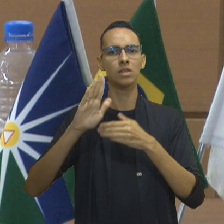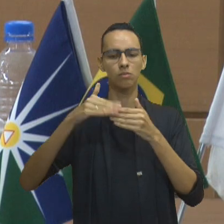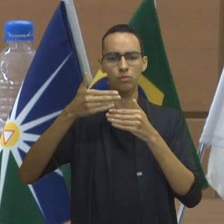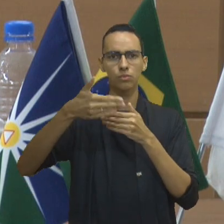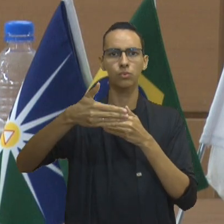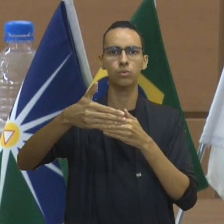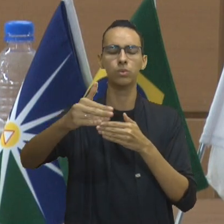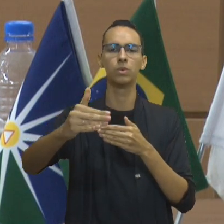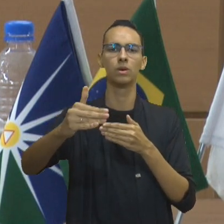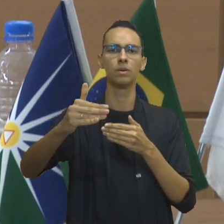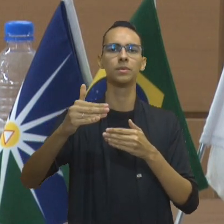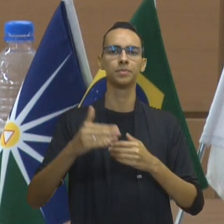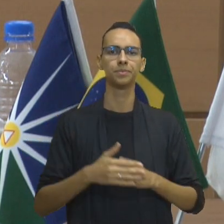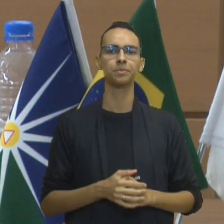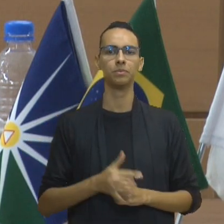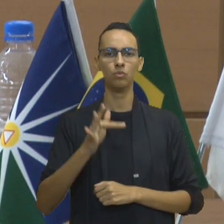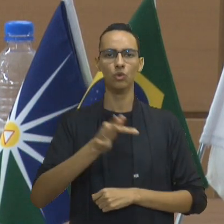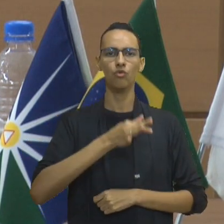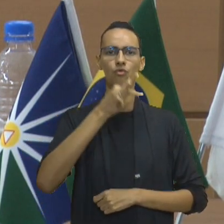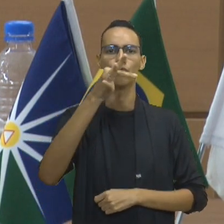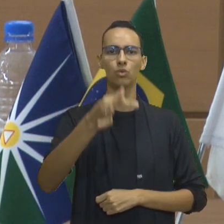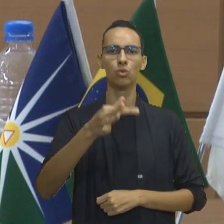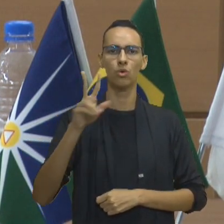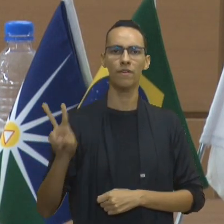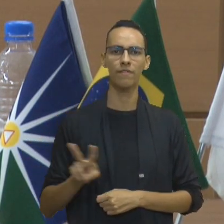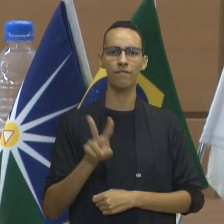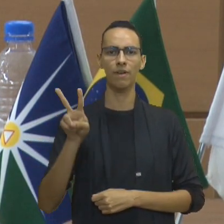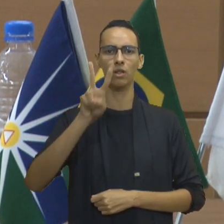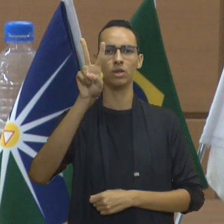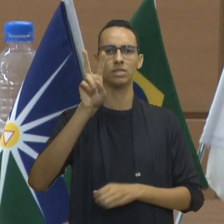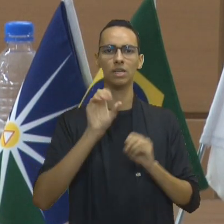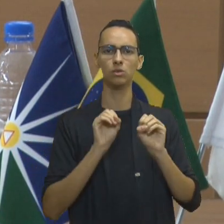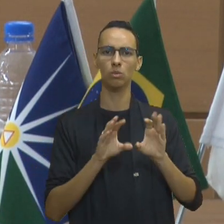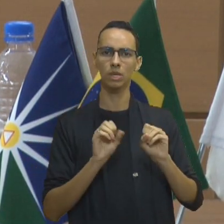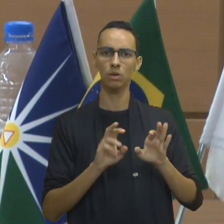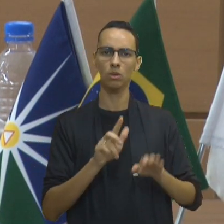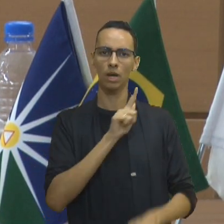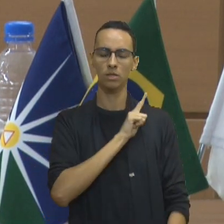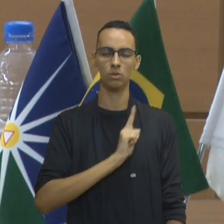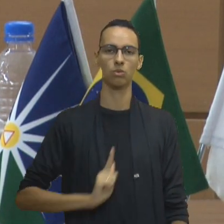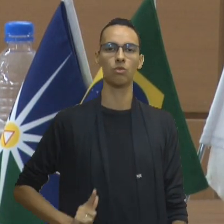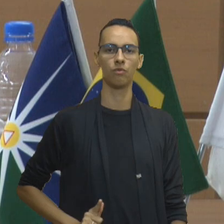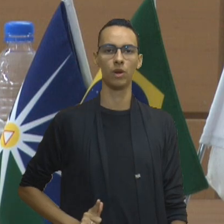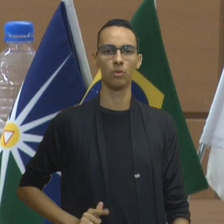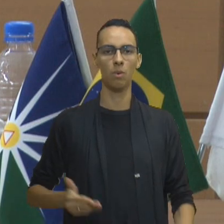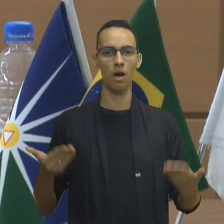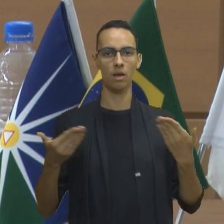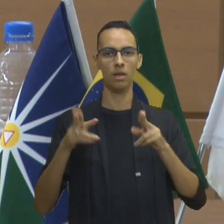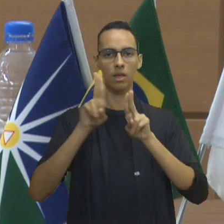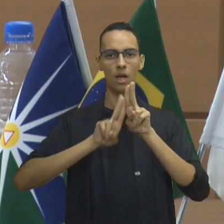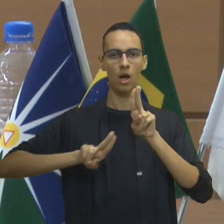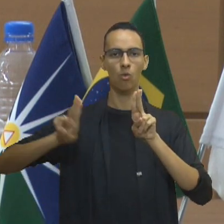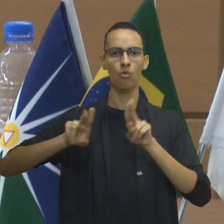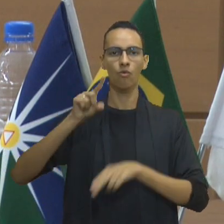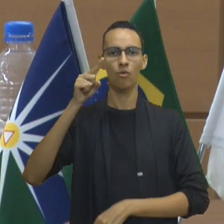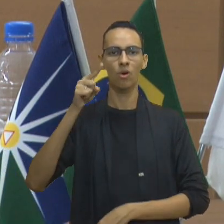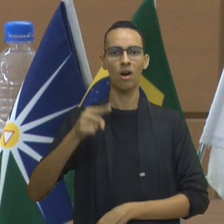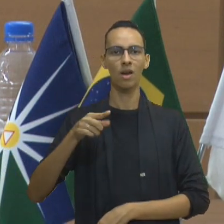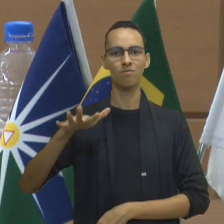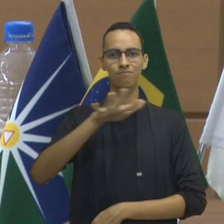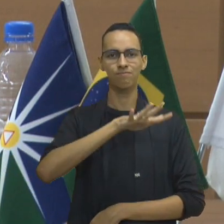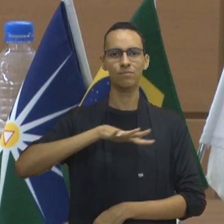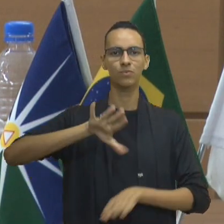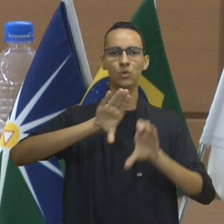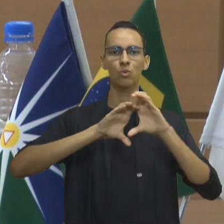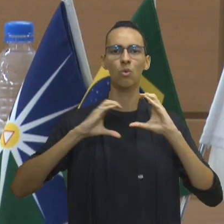o financiamento e valorização da educação pública. A UFO é um patrimônio